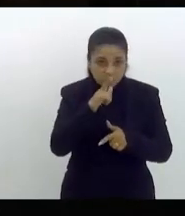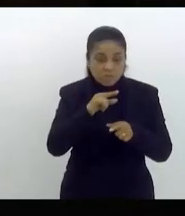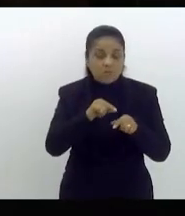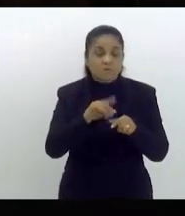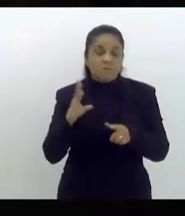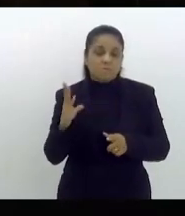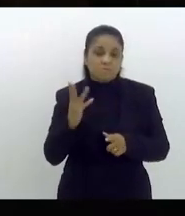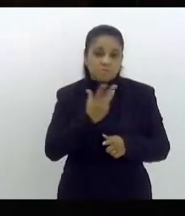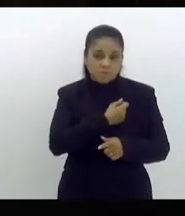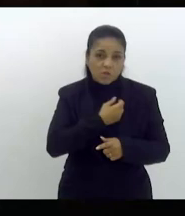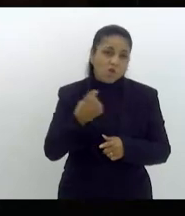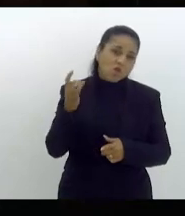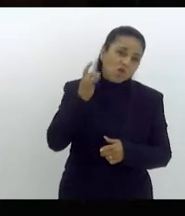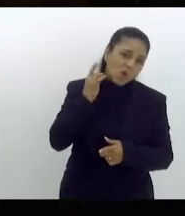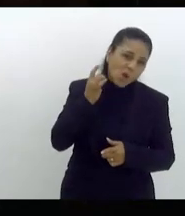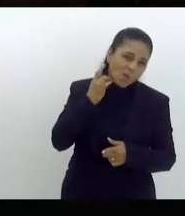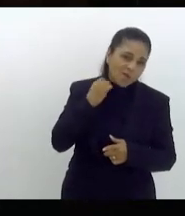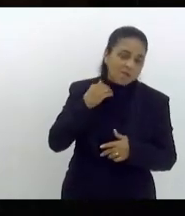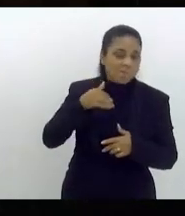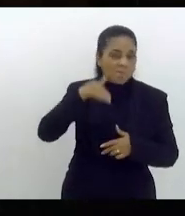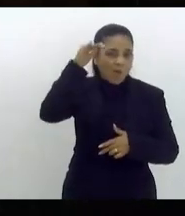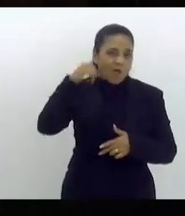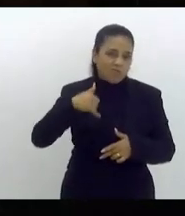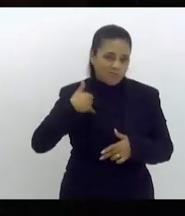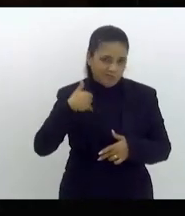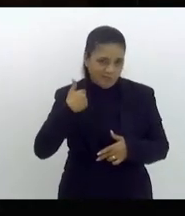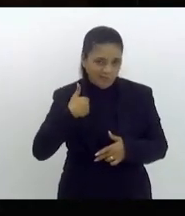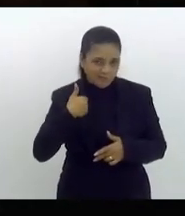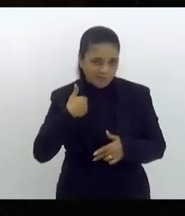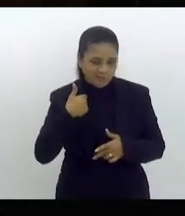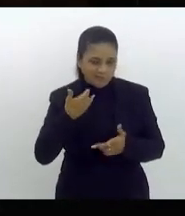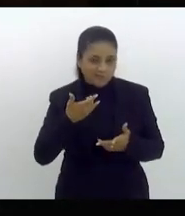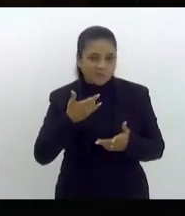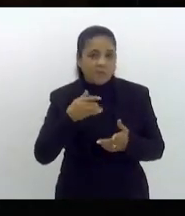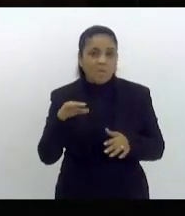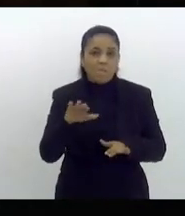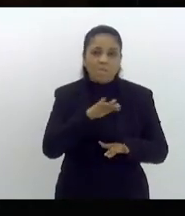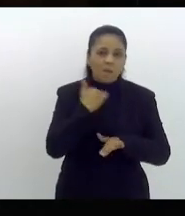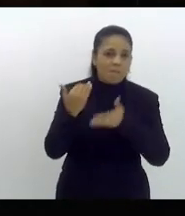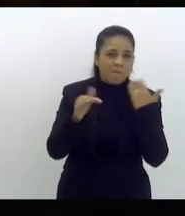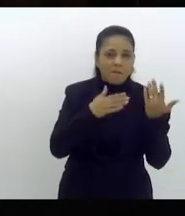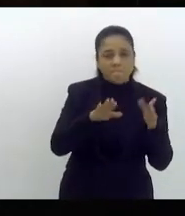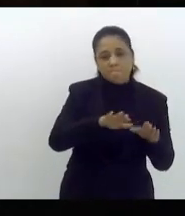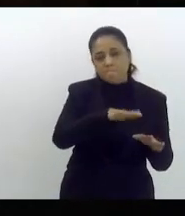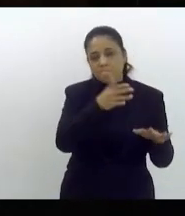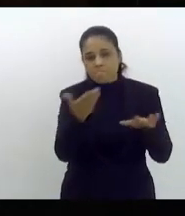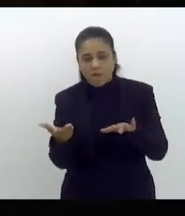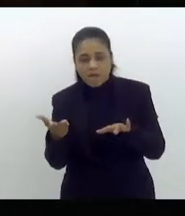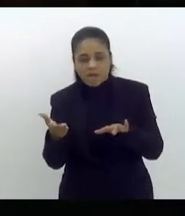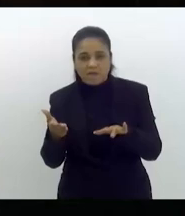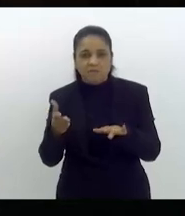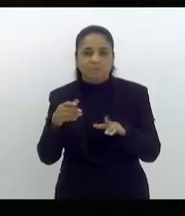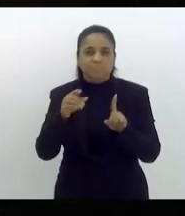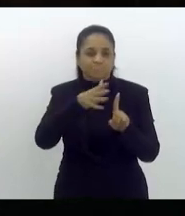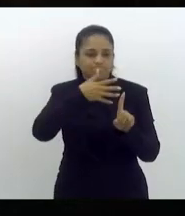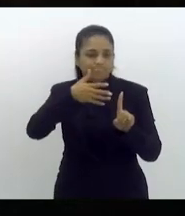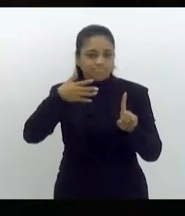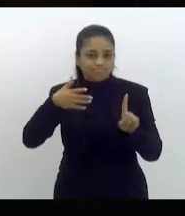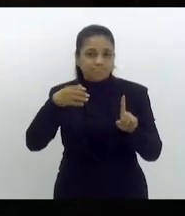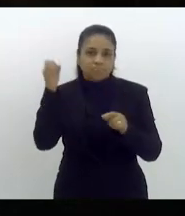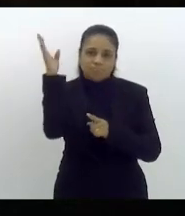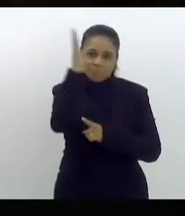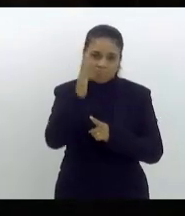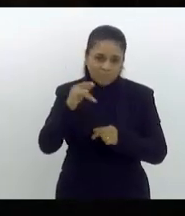transexuais maiores de idade por fim nos matam somos do país que mais mata pessoas LGBT que é a mais no